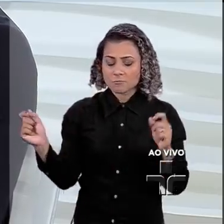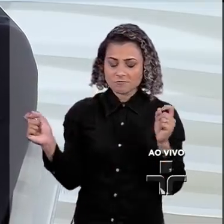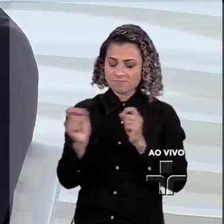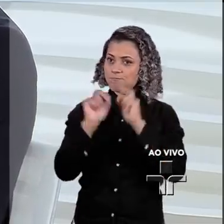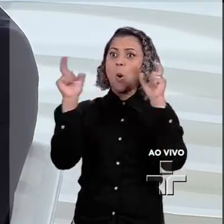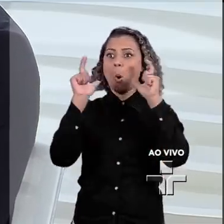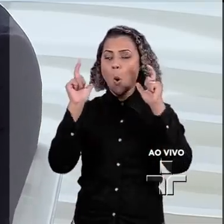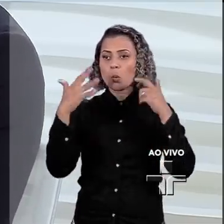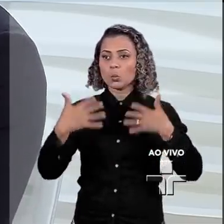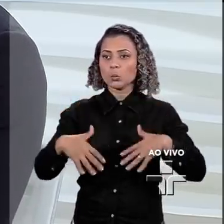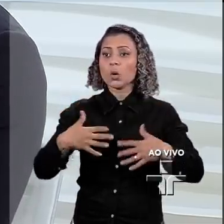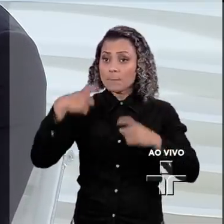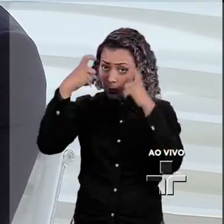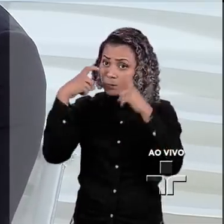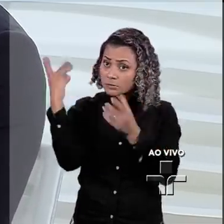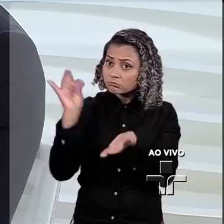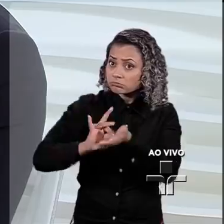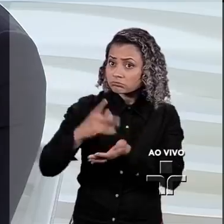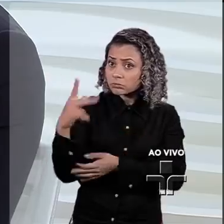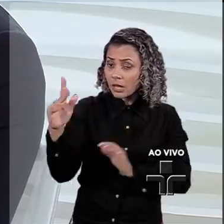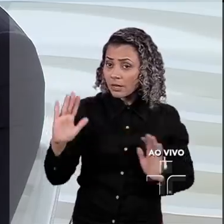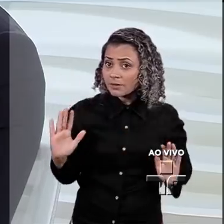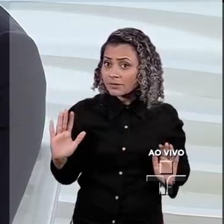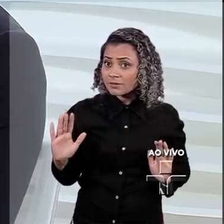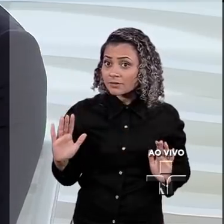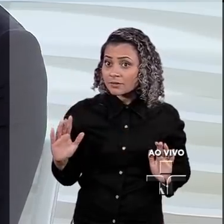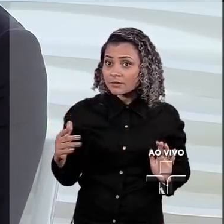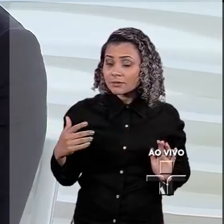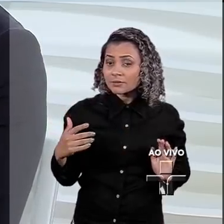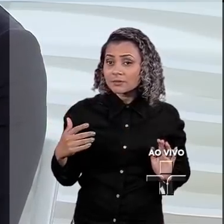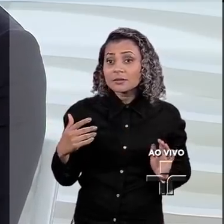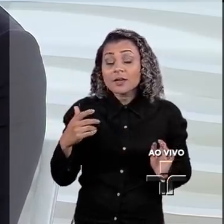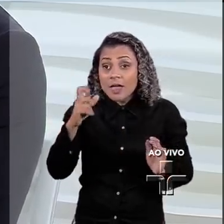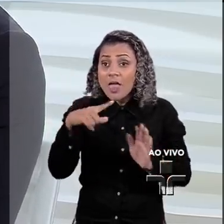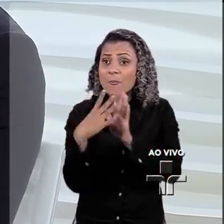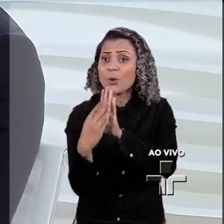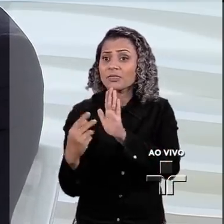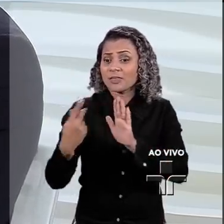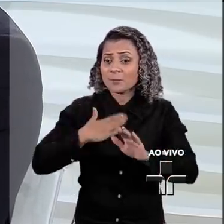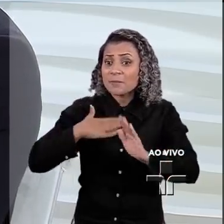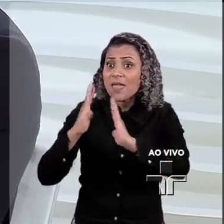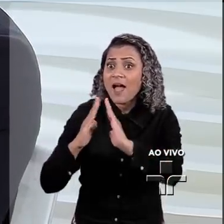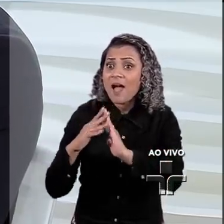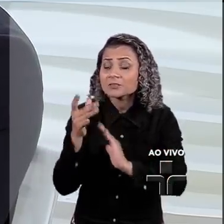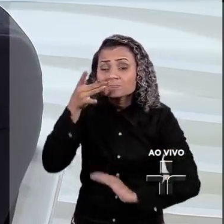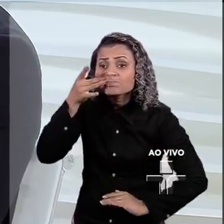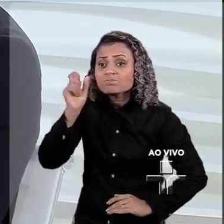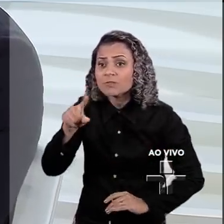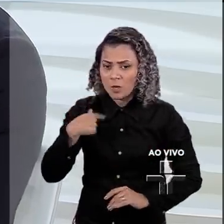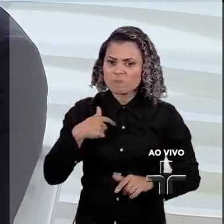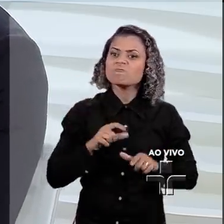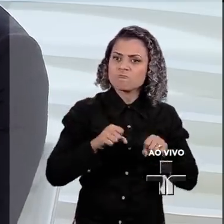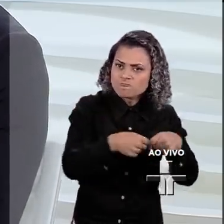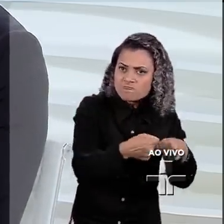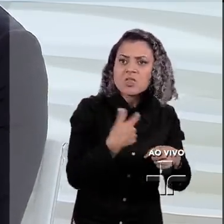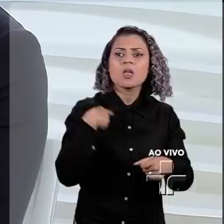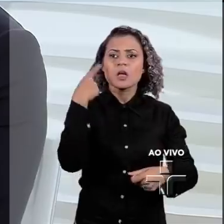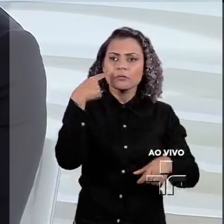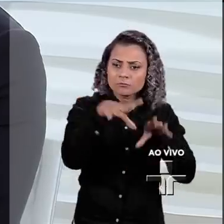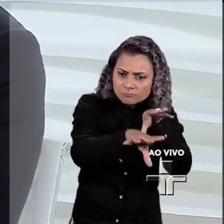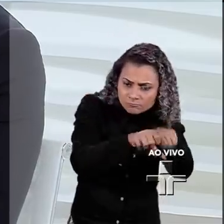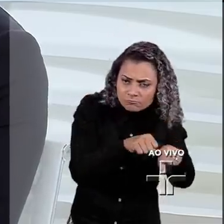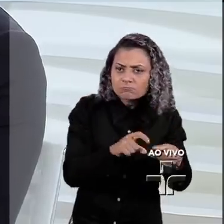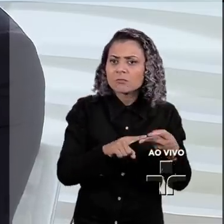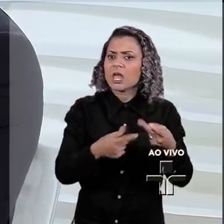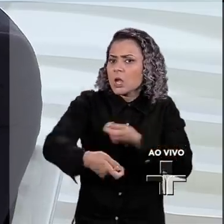preocupação era real. Então, acho que foi o exemplo que eu tive dentro de casa que me motivou a fazer direito, a fazer economia, a me